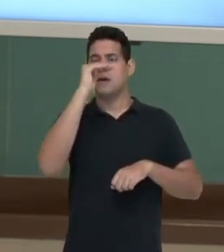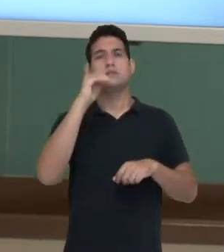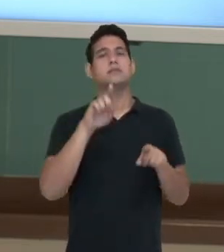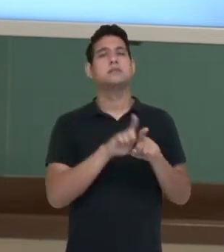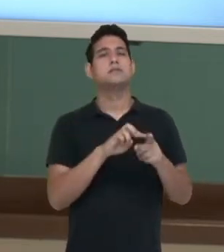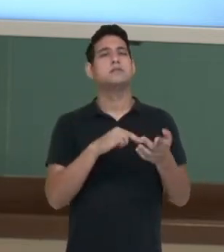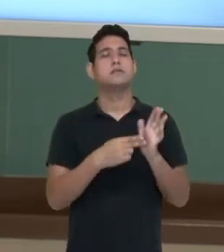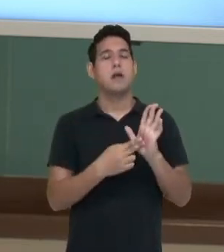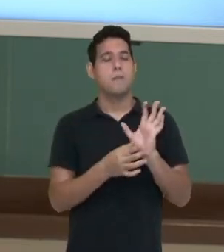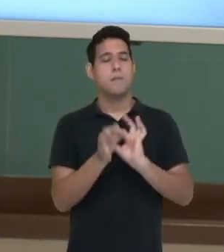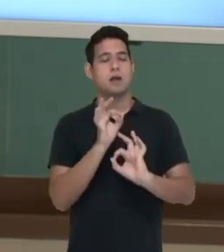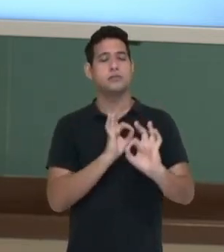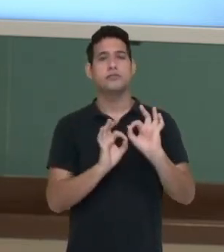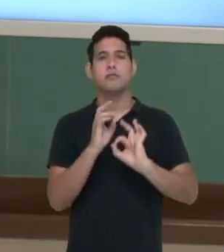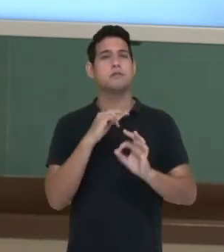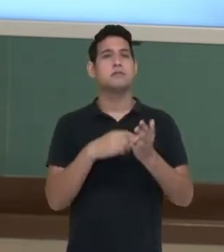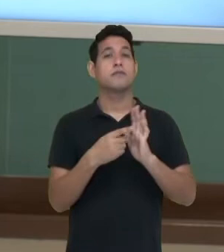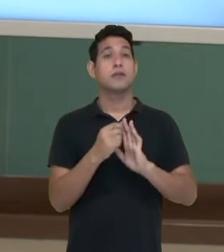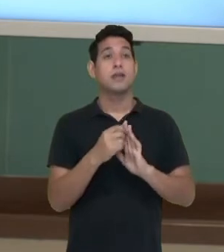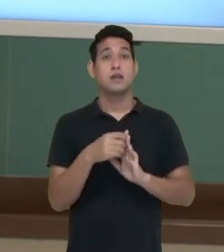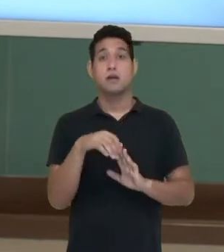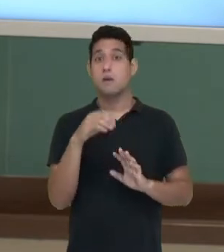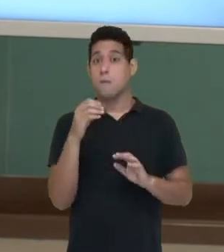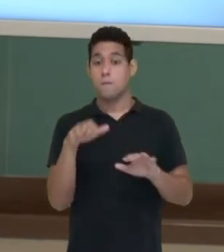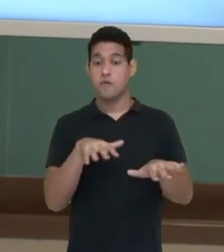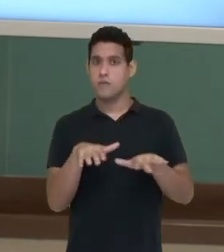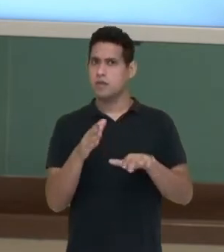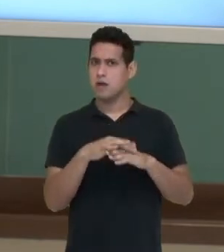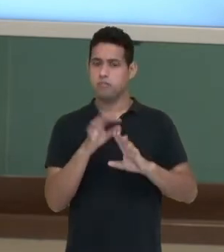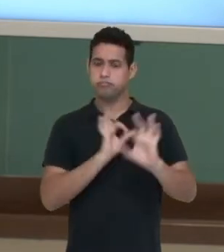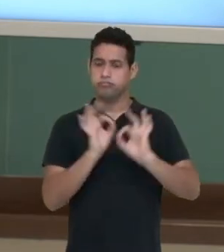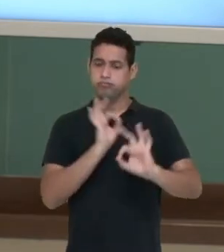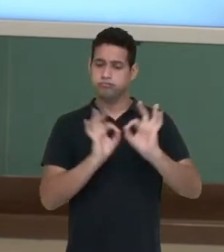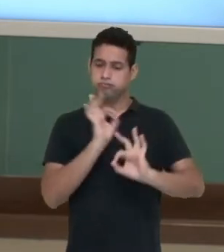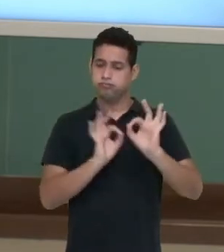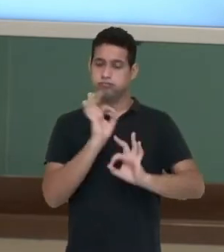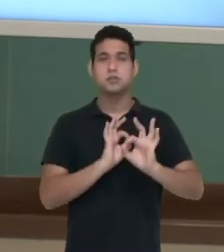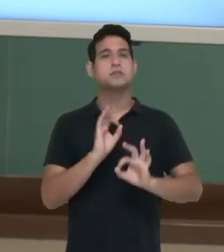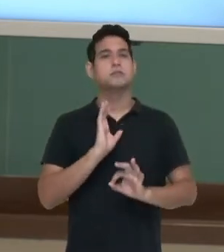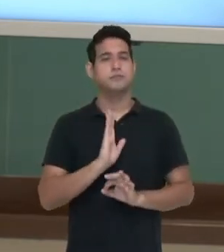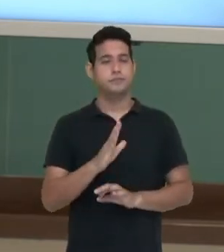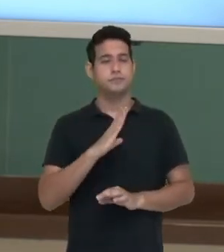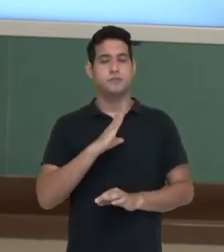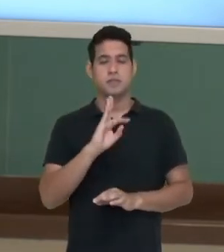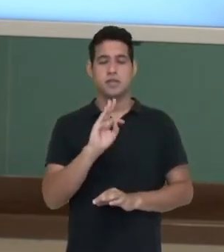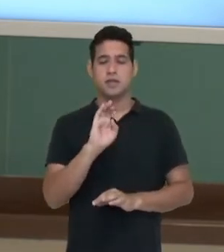as partículas vão estar em maior movimento. Então, temperatura